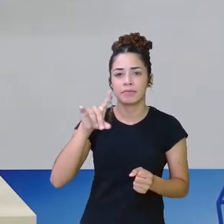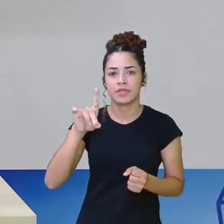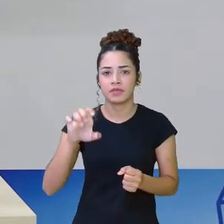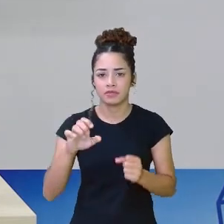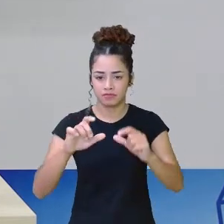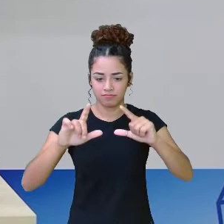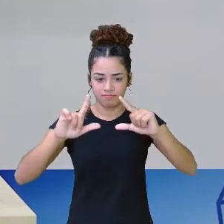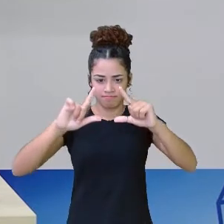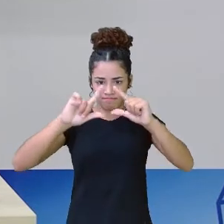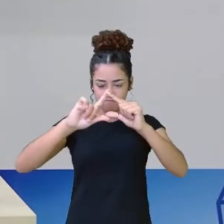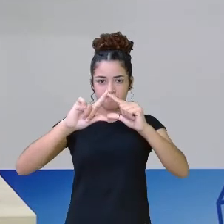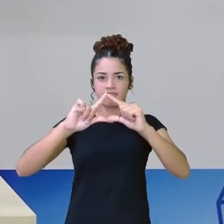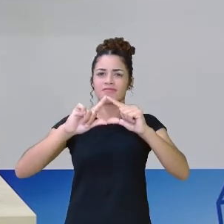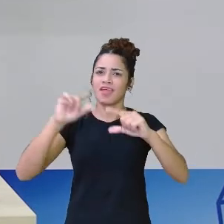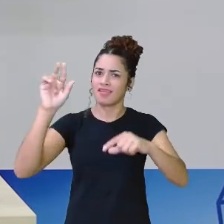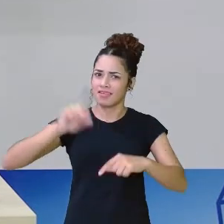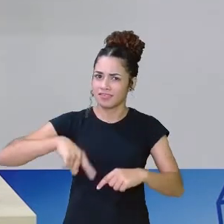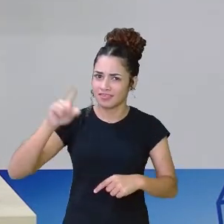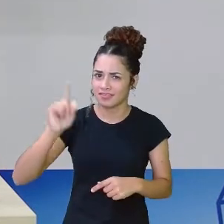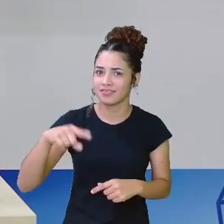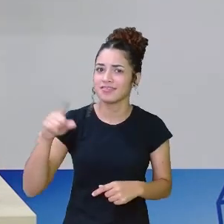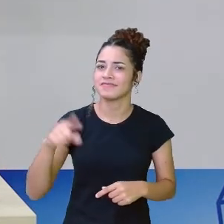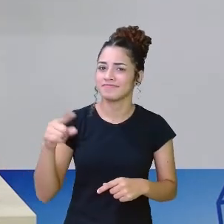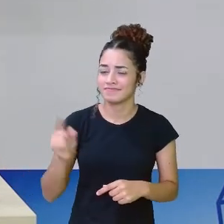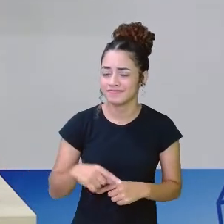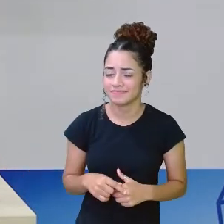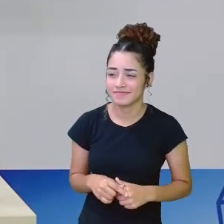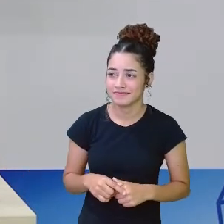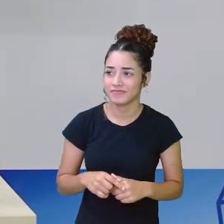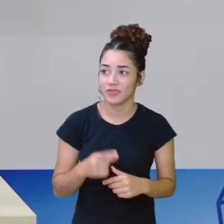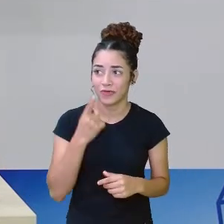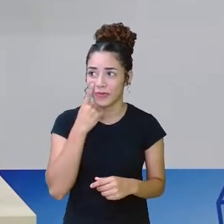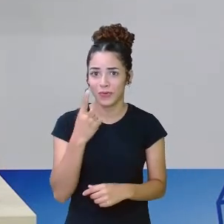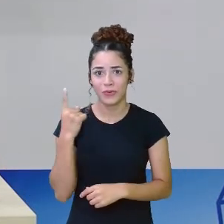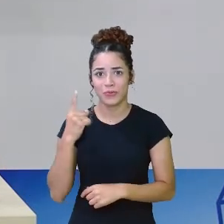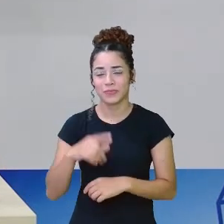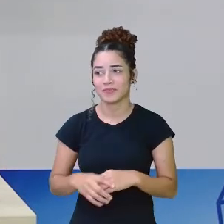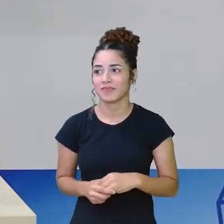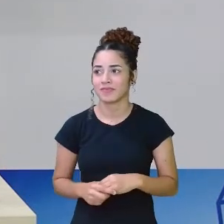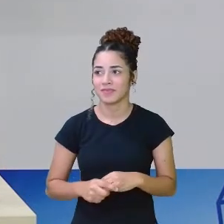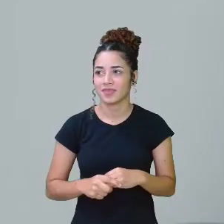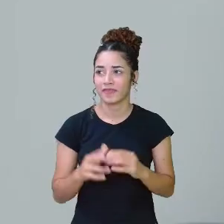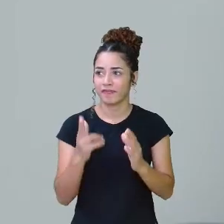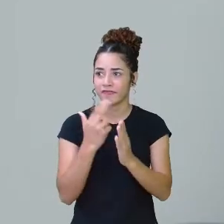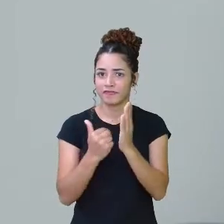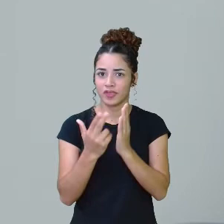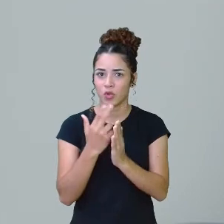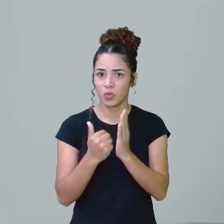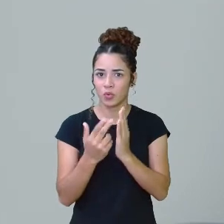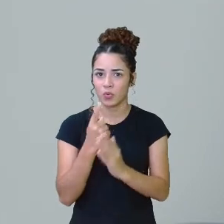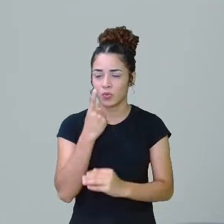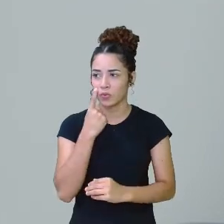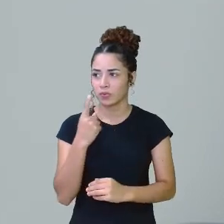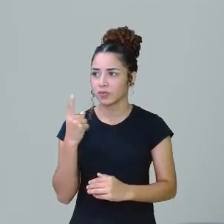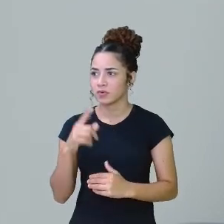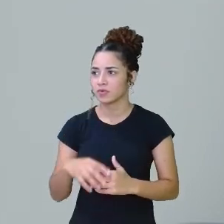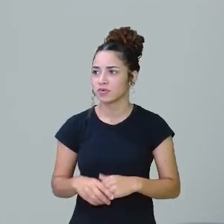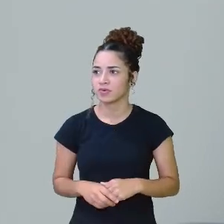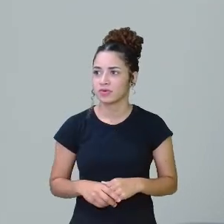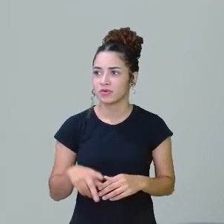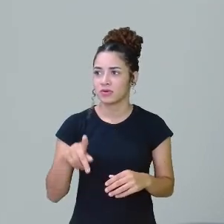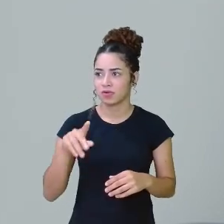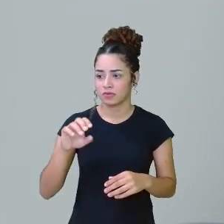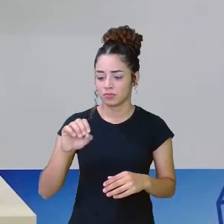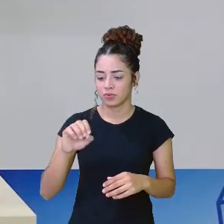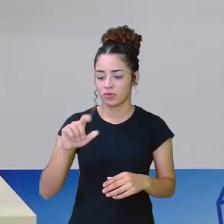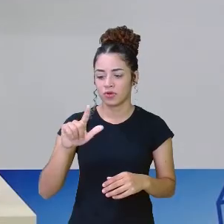aula de pirâmide também. Presta atenção, ó. Figura geométrica plana, meu polígono. Como